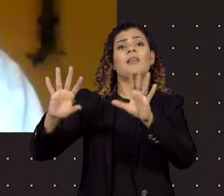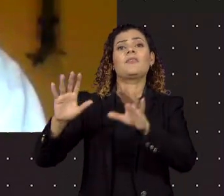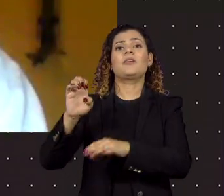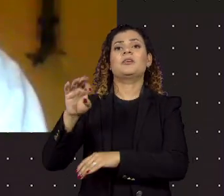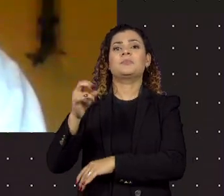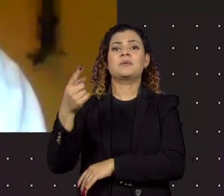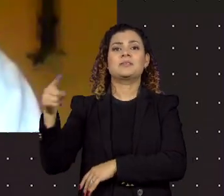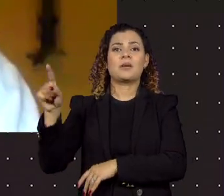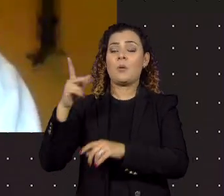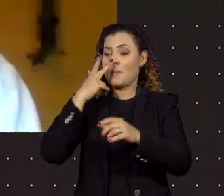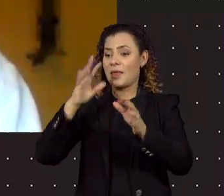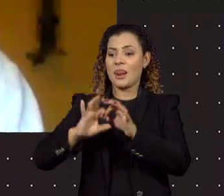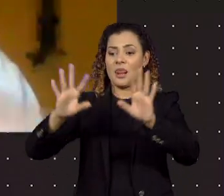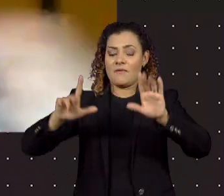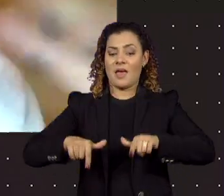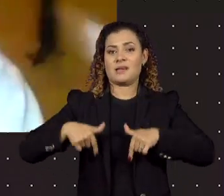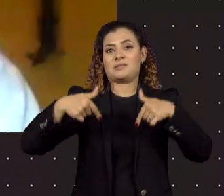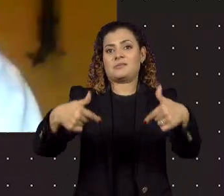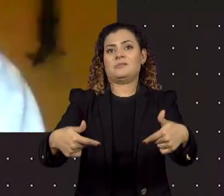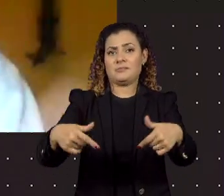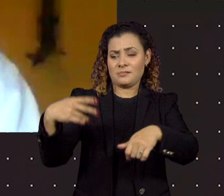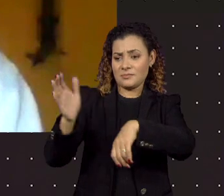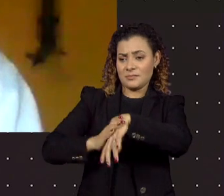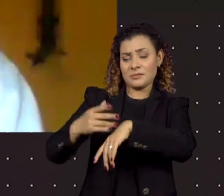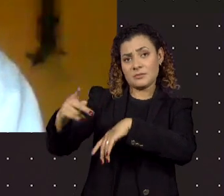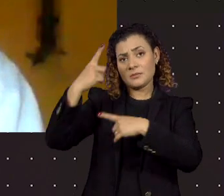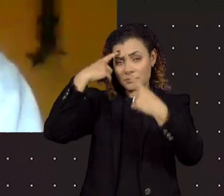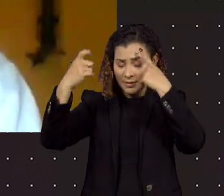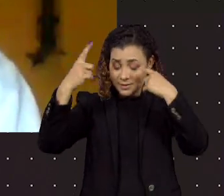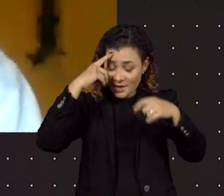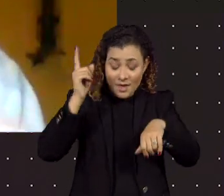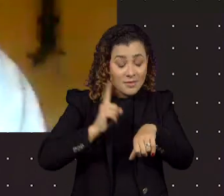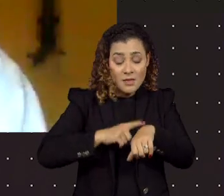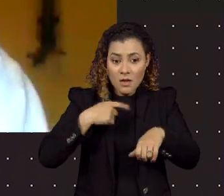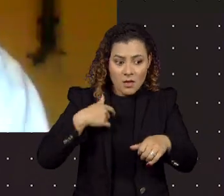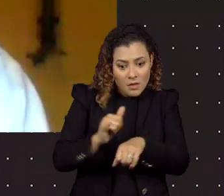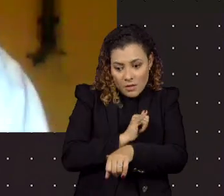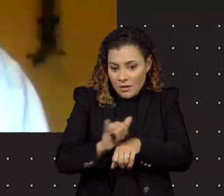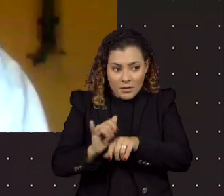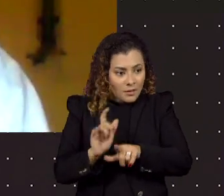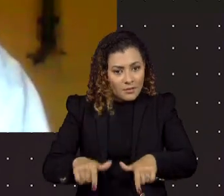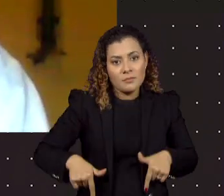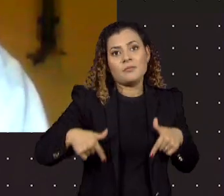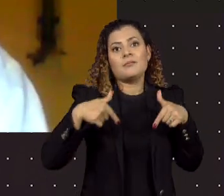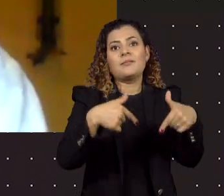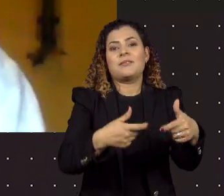expressão. Então, quando as ideias surgiam, ele ia encontrar uma forma de